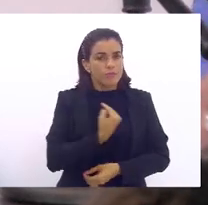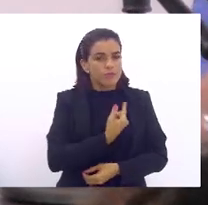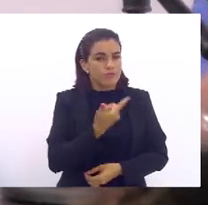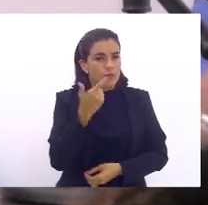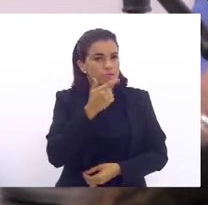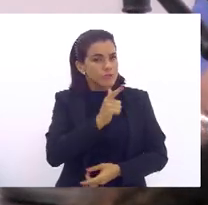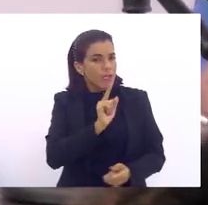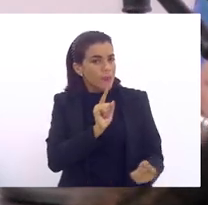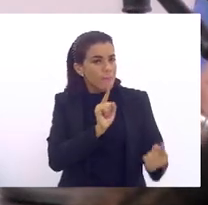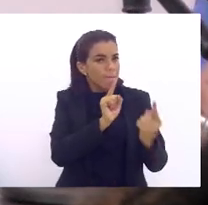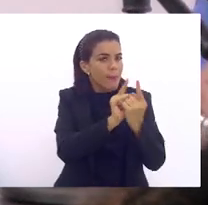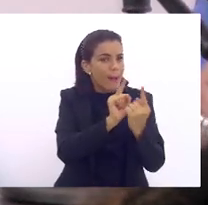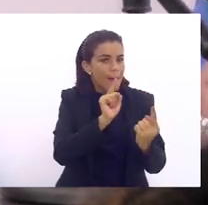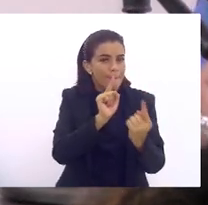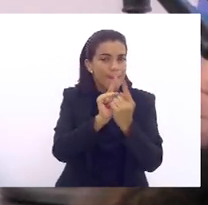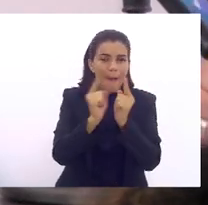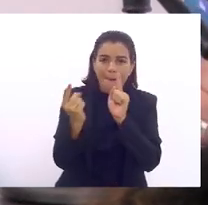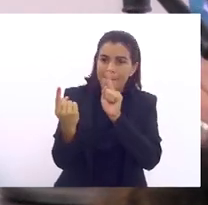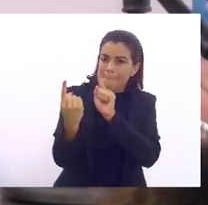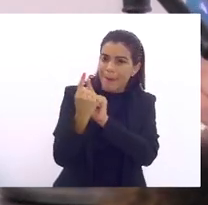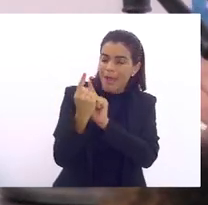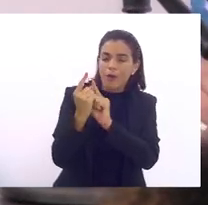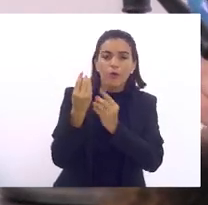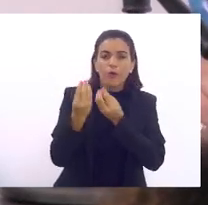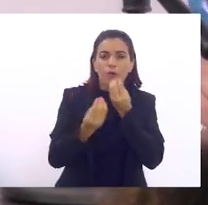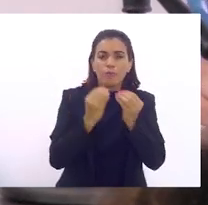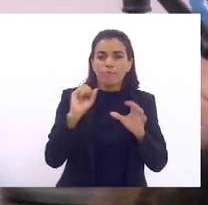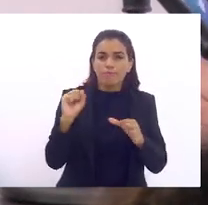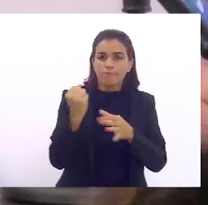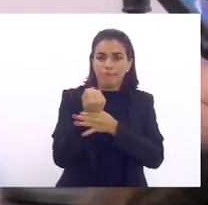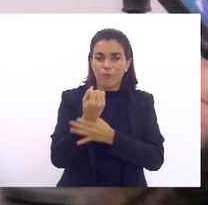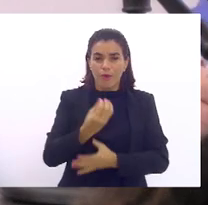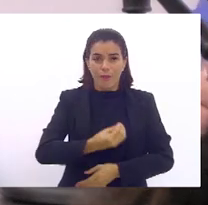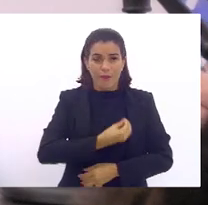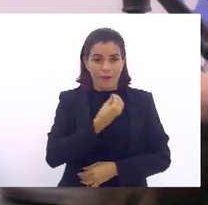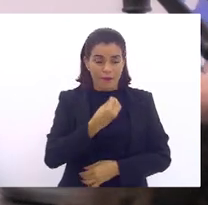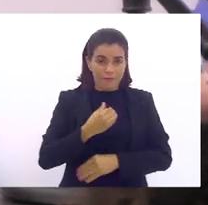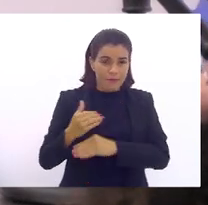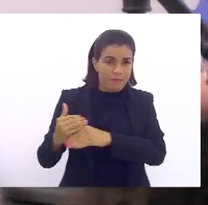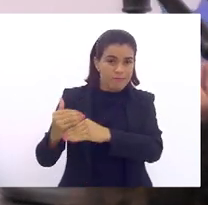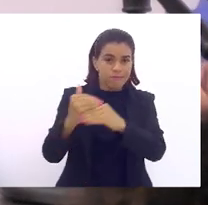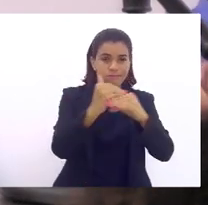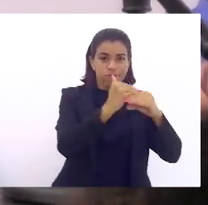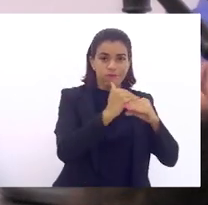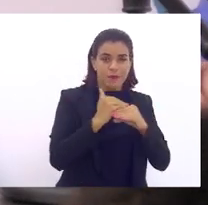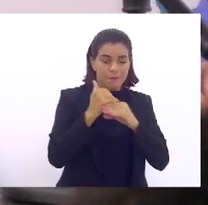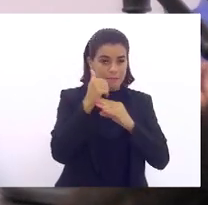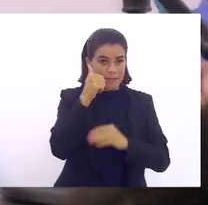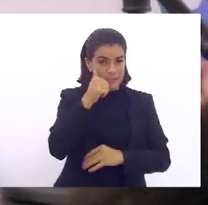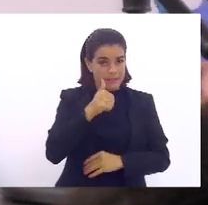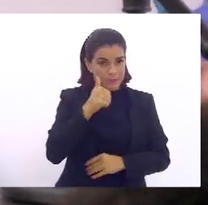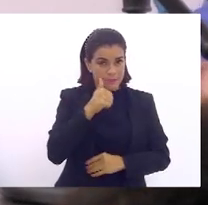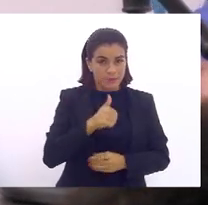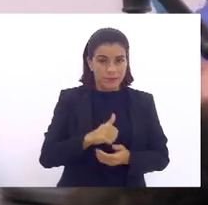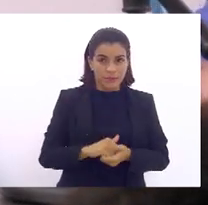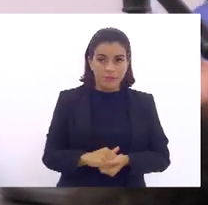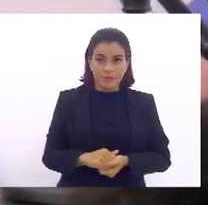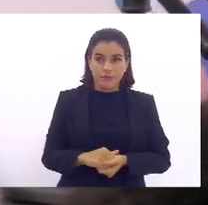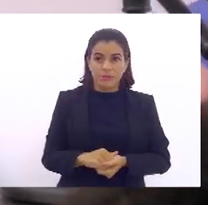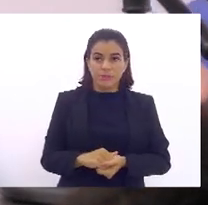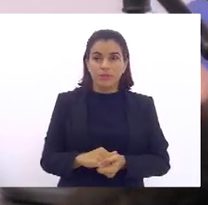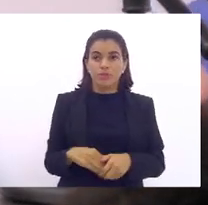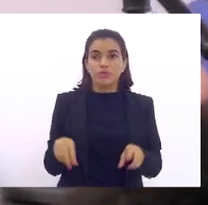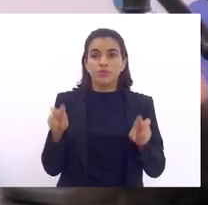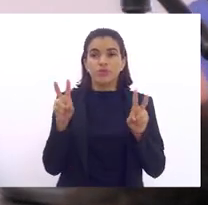mulheres e como a gente garante eh uma vida mais equânime para essas mulheres né Eh com